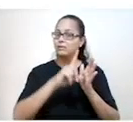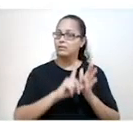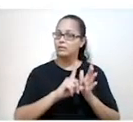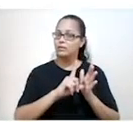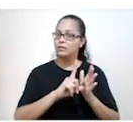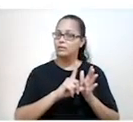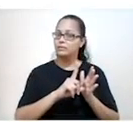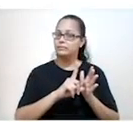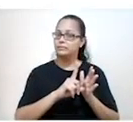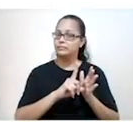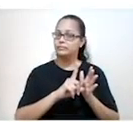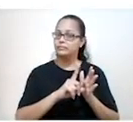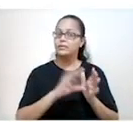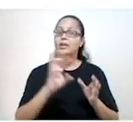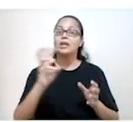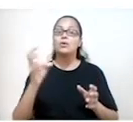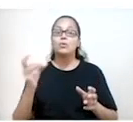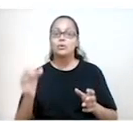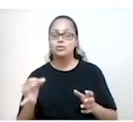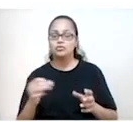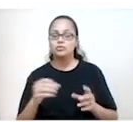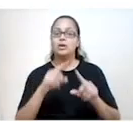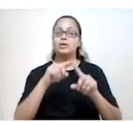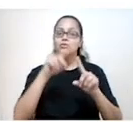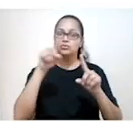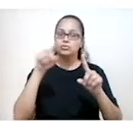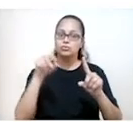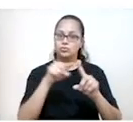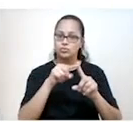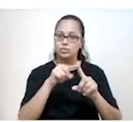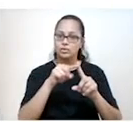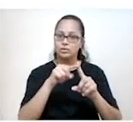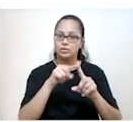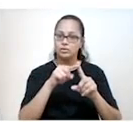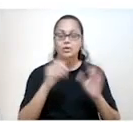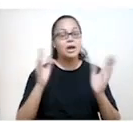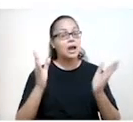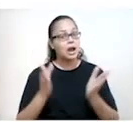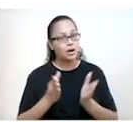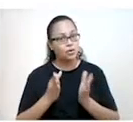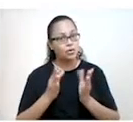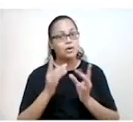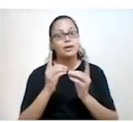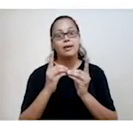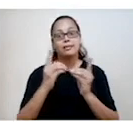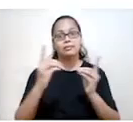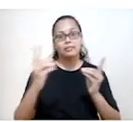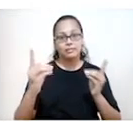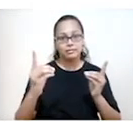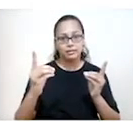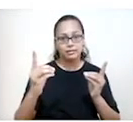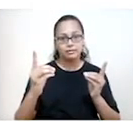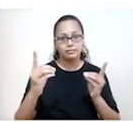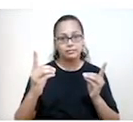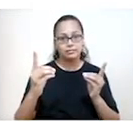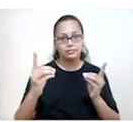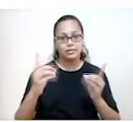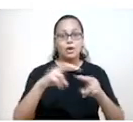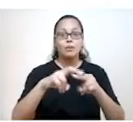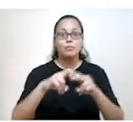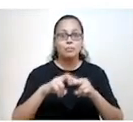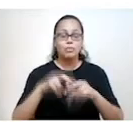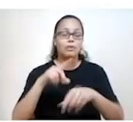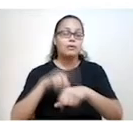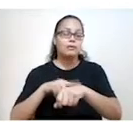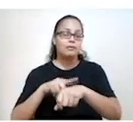daquela quantidade de quadradinhos. Só que aqui é a distância por minuto. Aqui, ó,